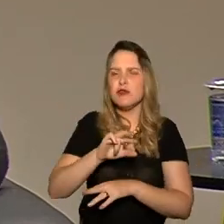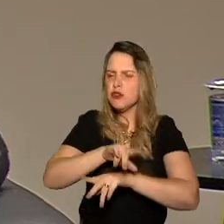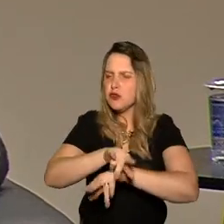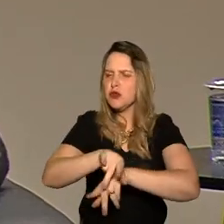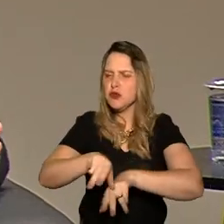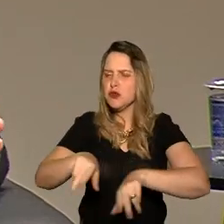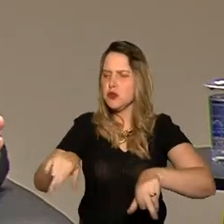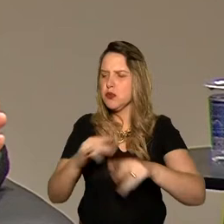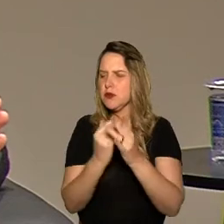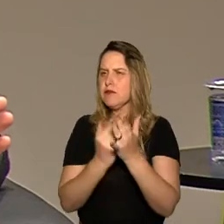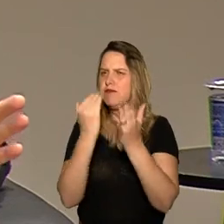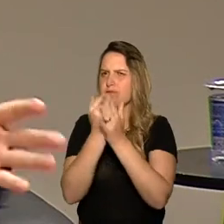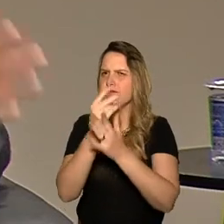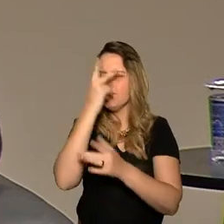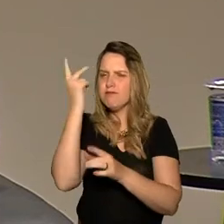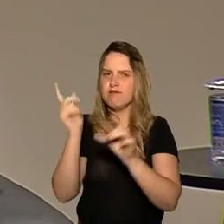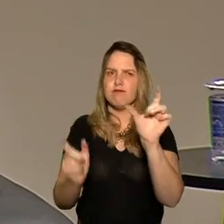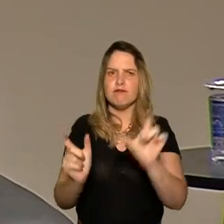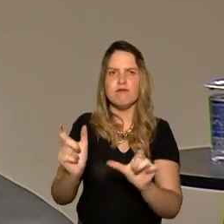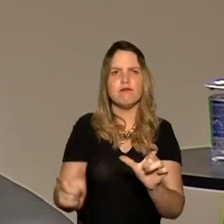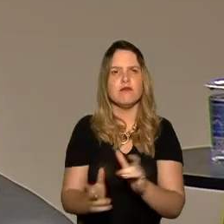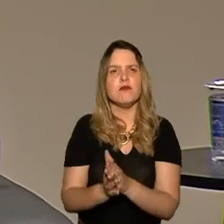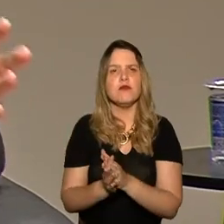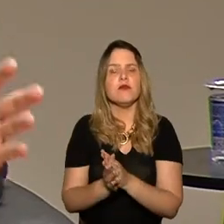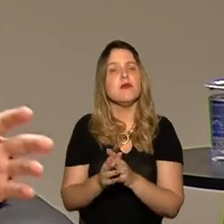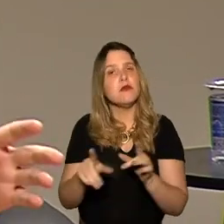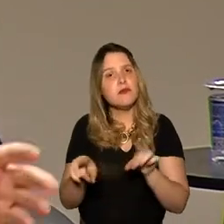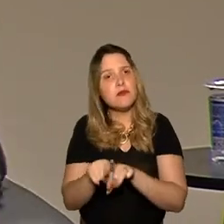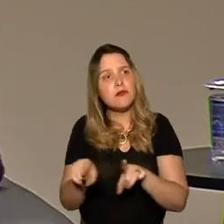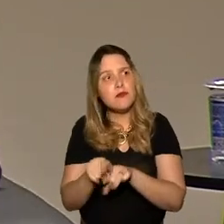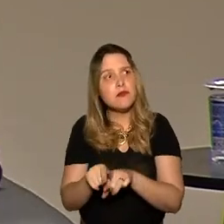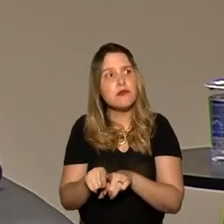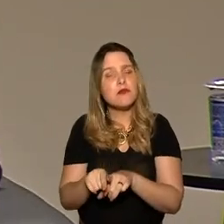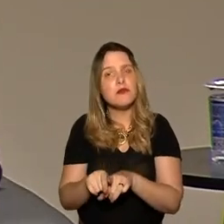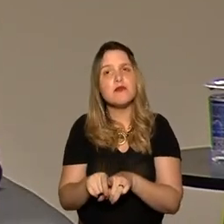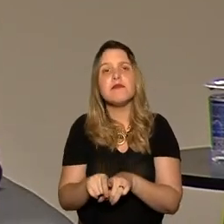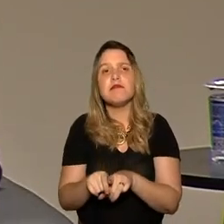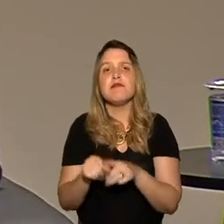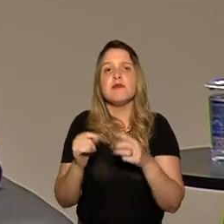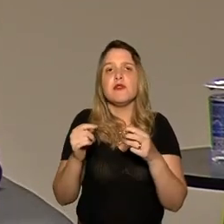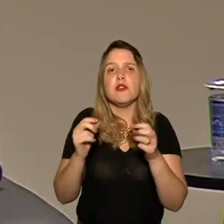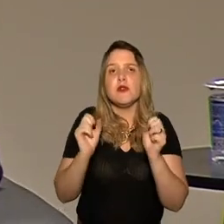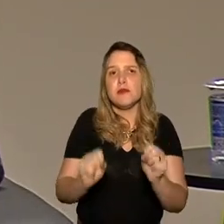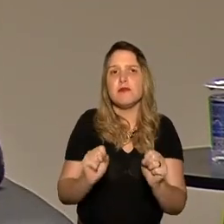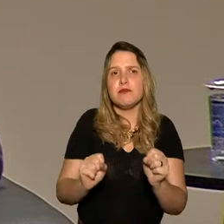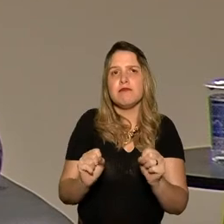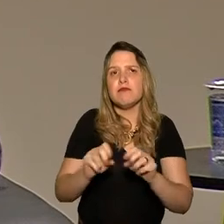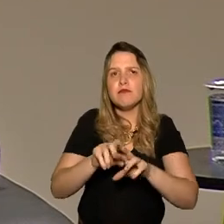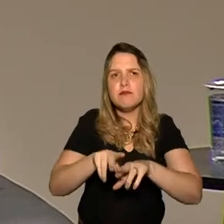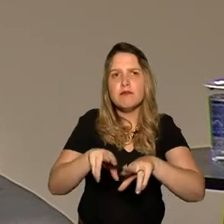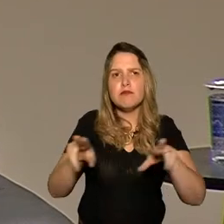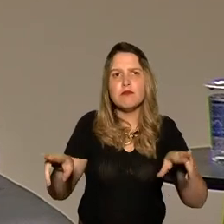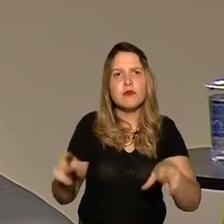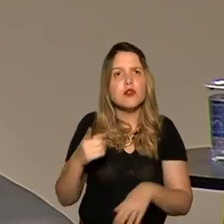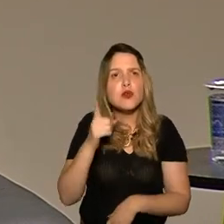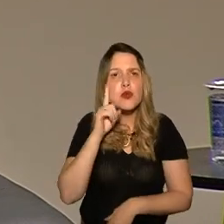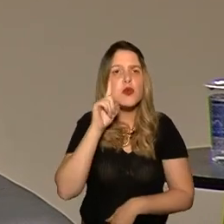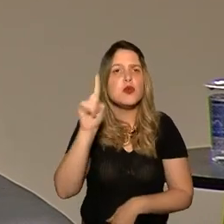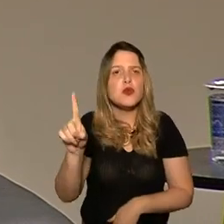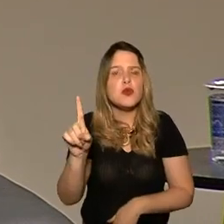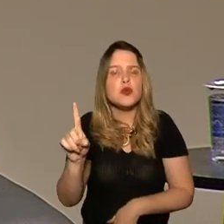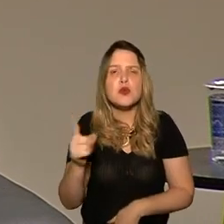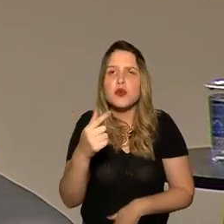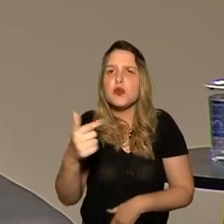com as mais distintas pessoas Então só para fazer um pouco essa diferenciação entre as três modalidades então se a mediação